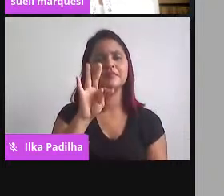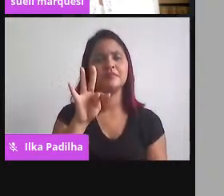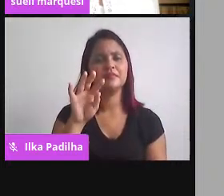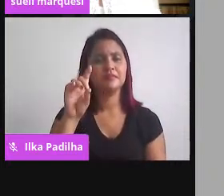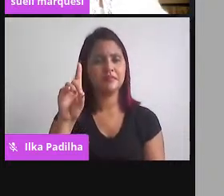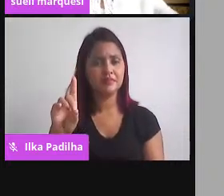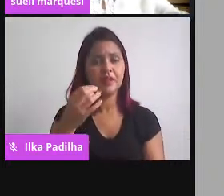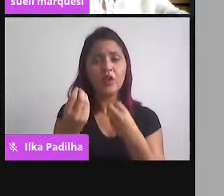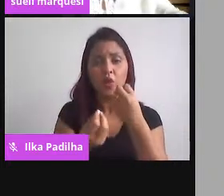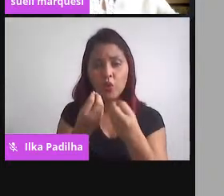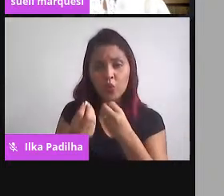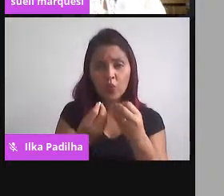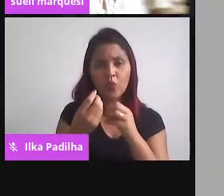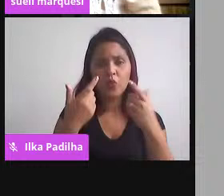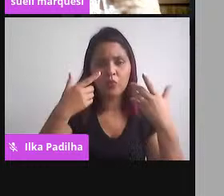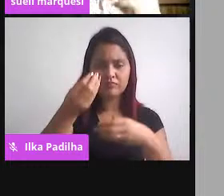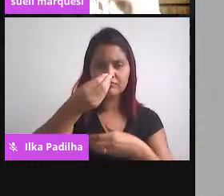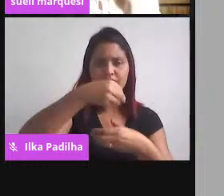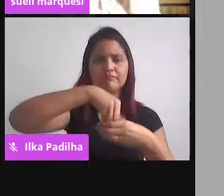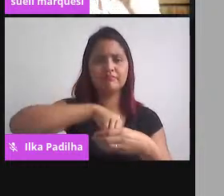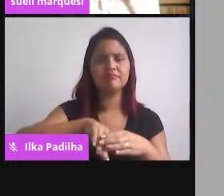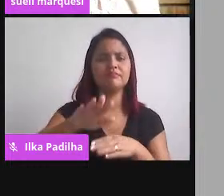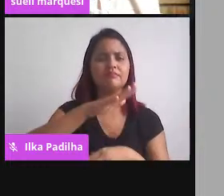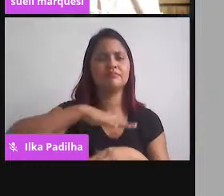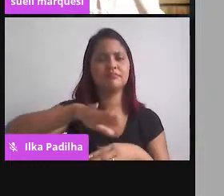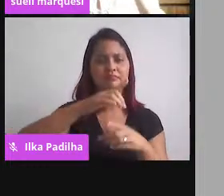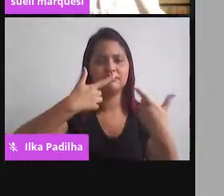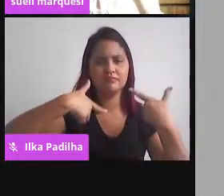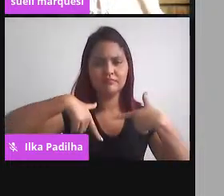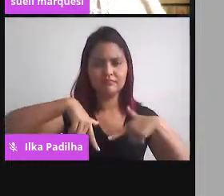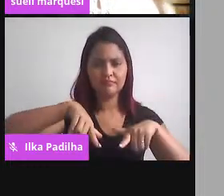textual, e eu apresento a título de exemplificação